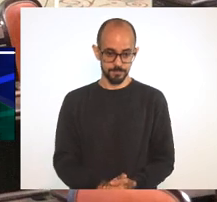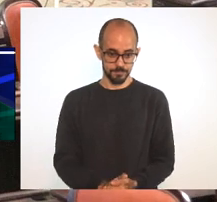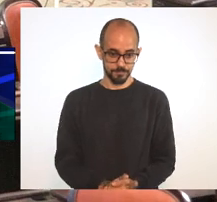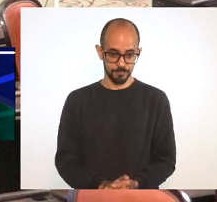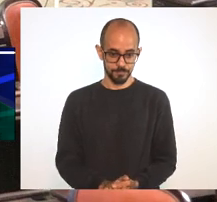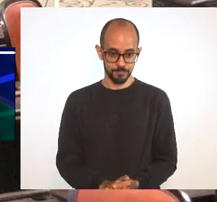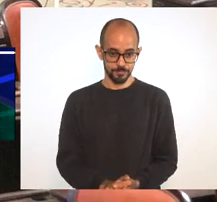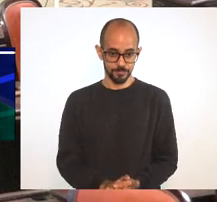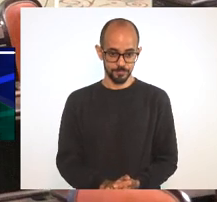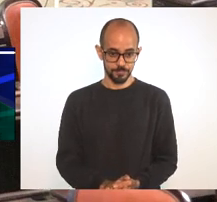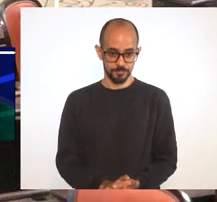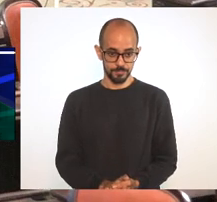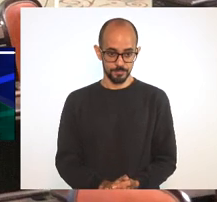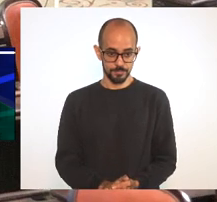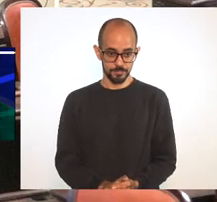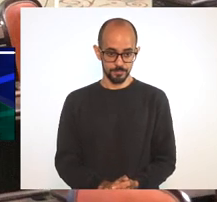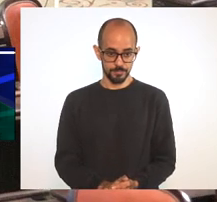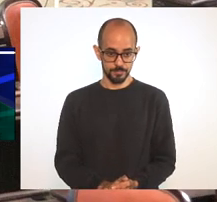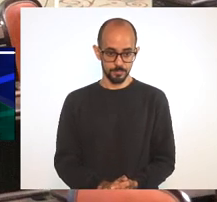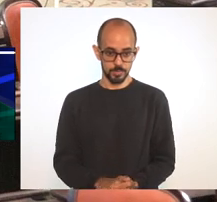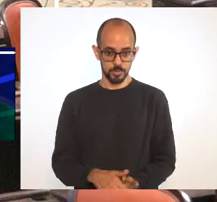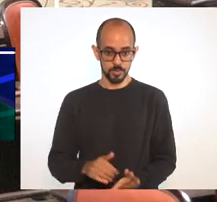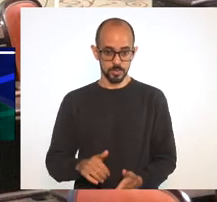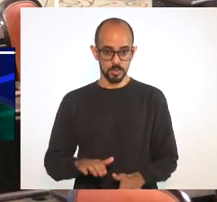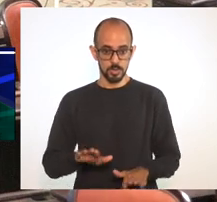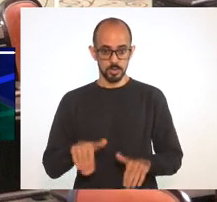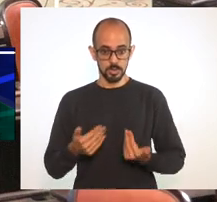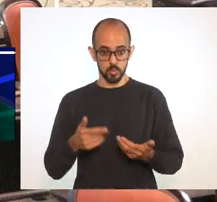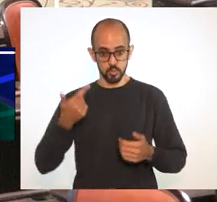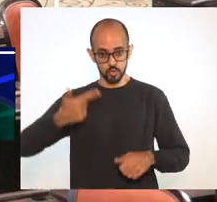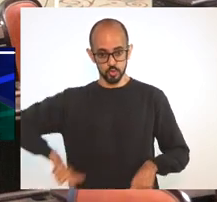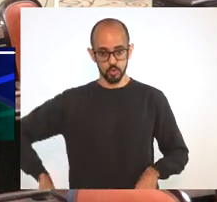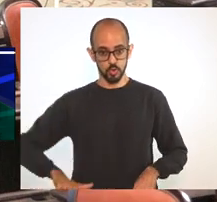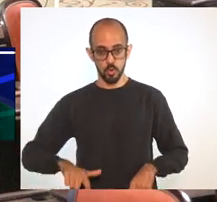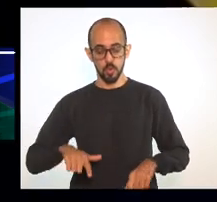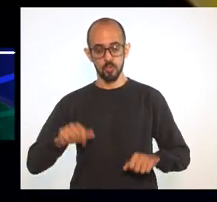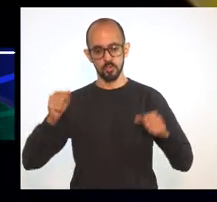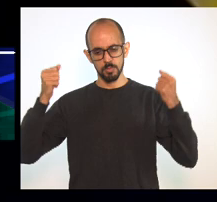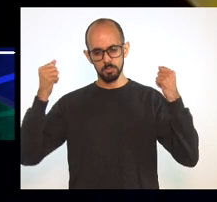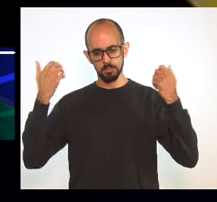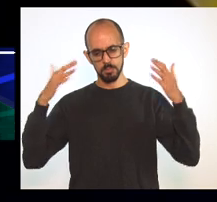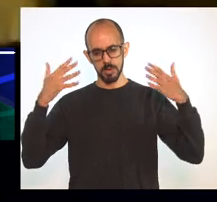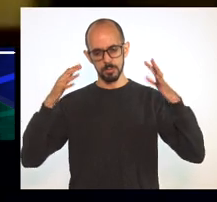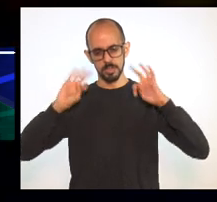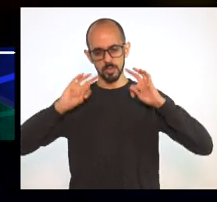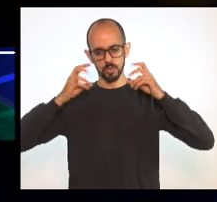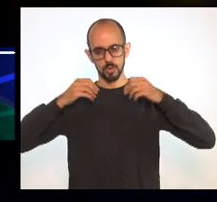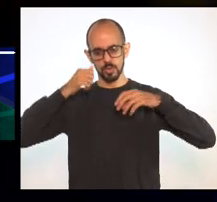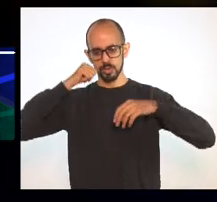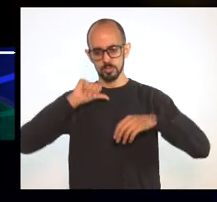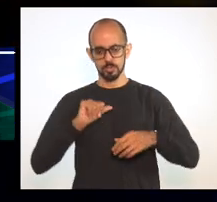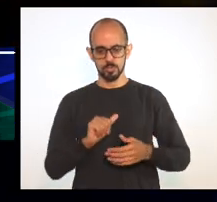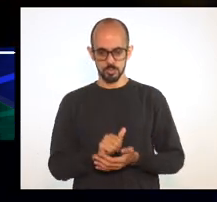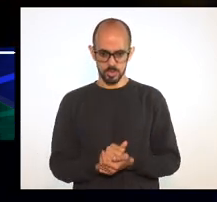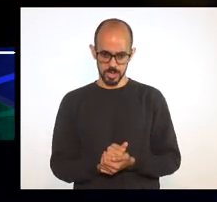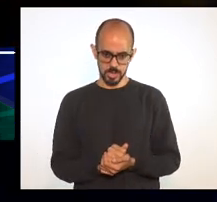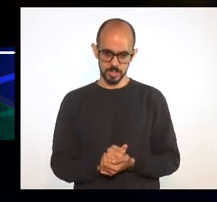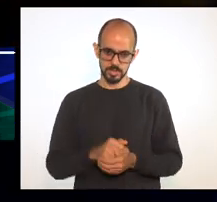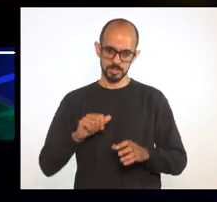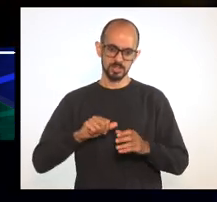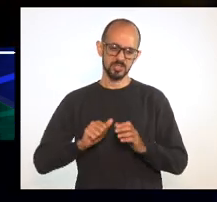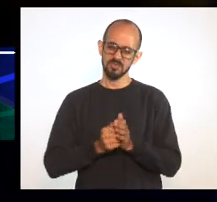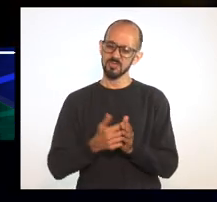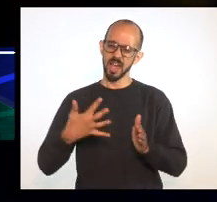uma alegria, mais uma vez, vê-la, todas as mulheres, pela aprovação de tantos